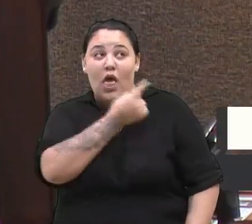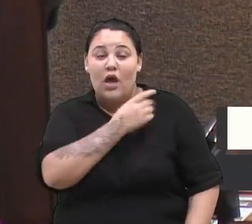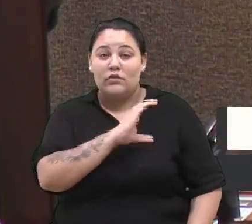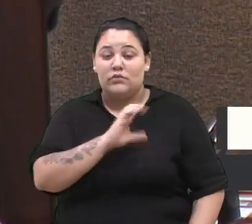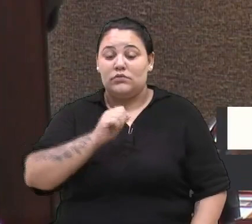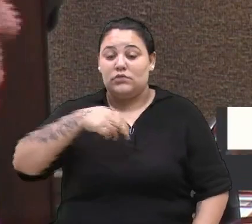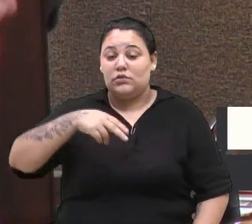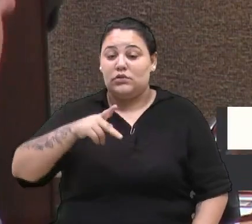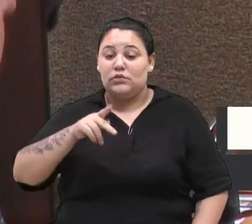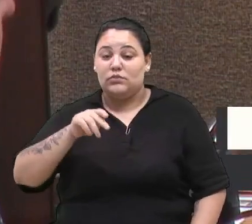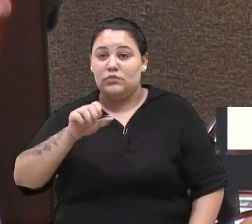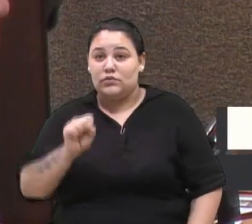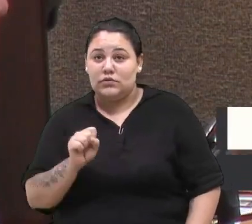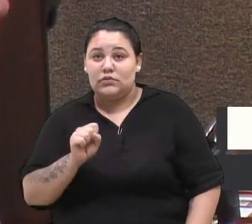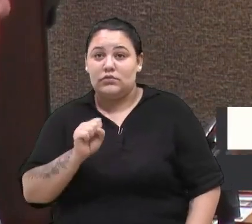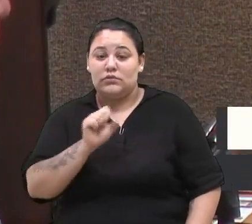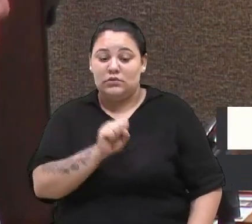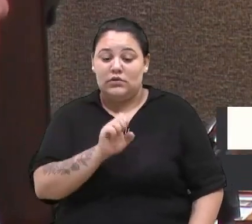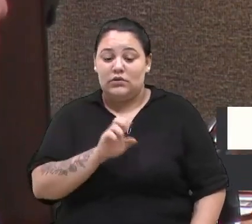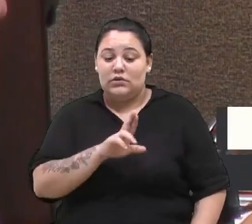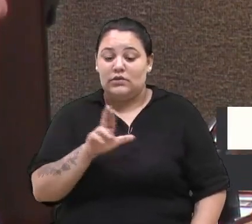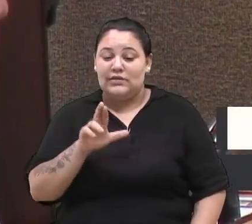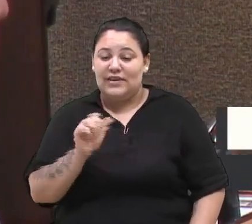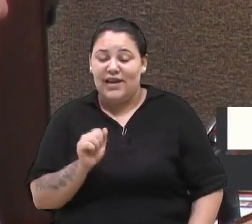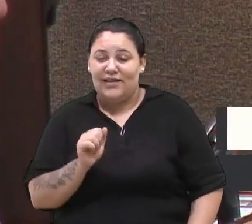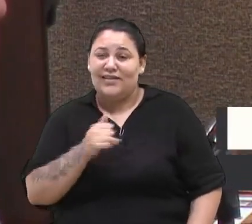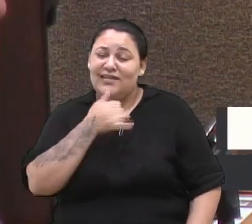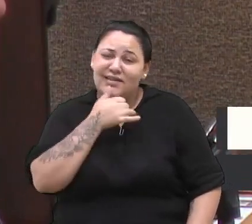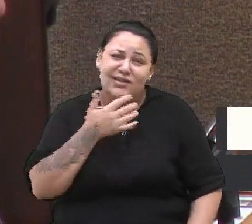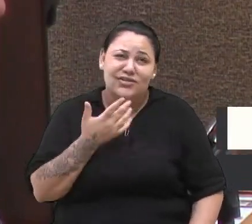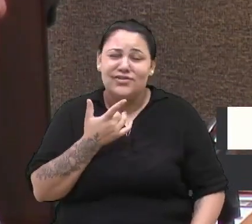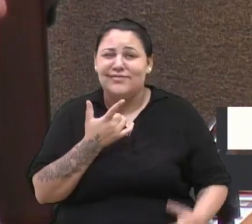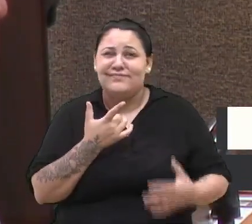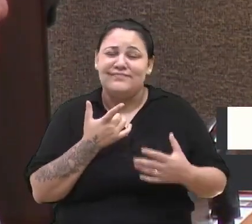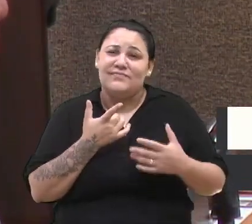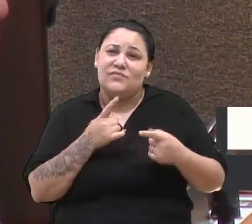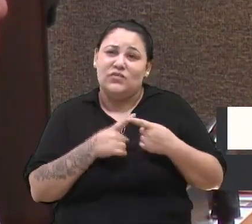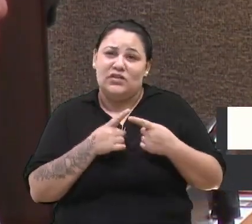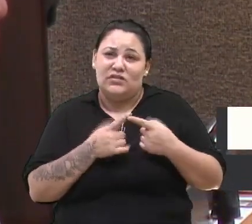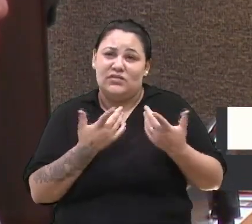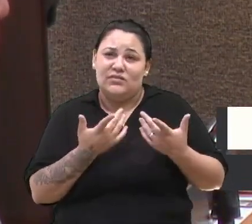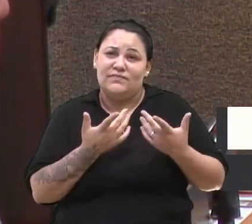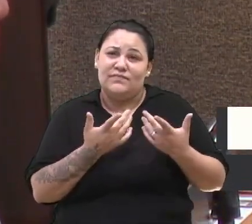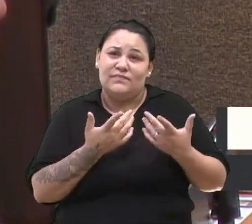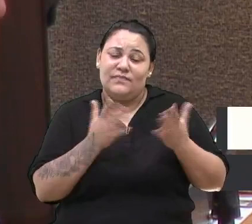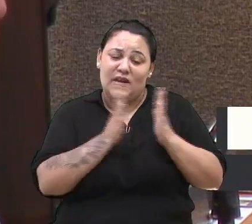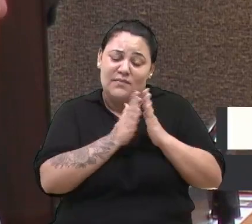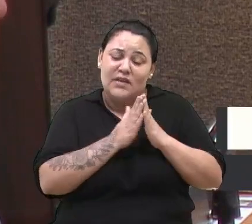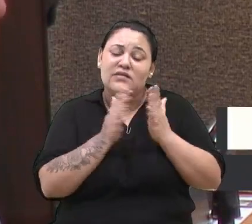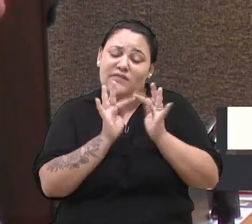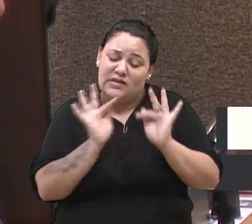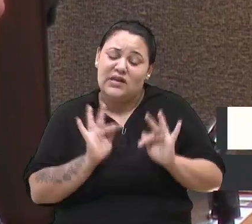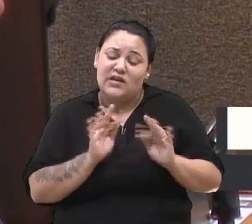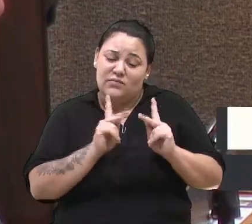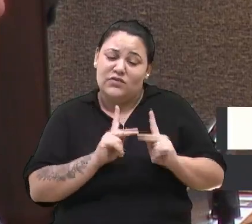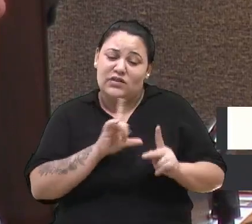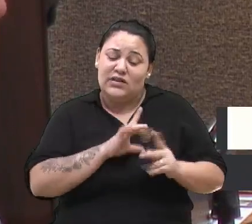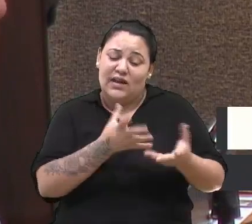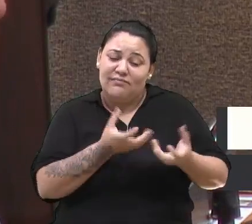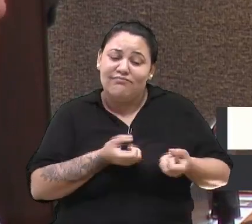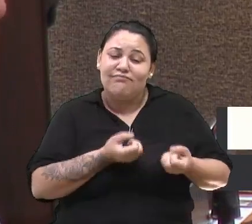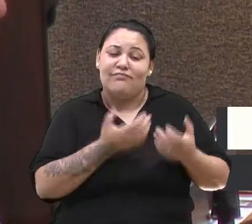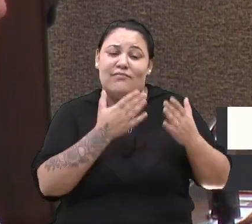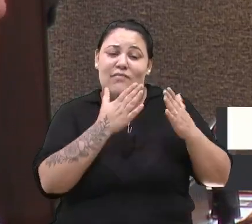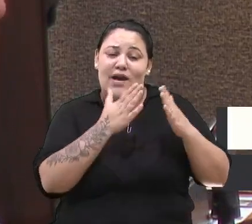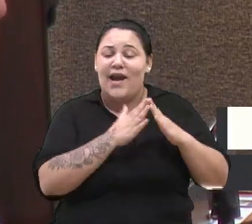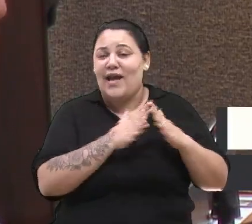sentido figurado. Parabéns e felicidade para as pessoas que estão tendo oportunidade de moradia, mas ao mesmo tempo não